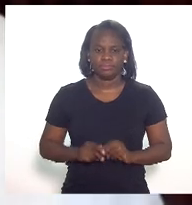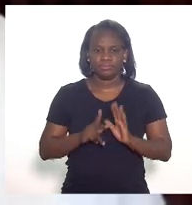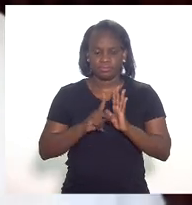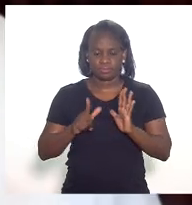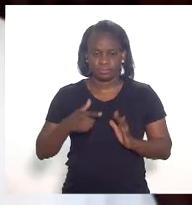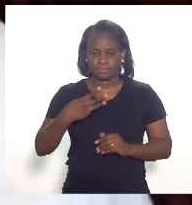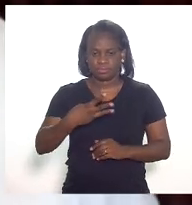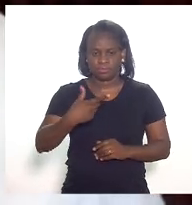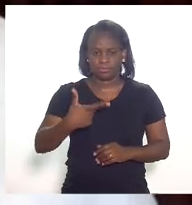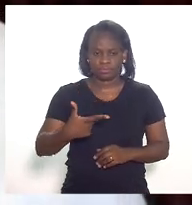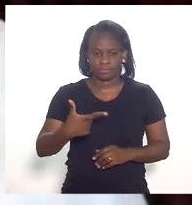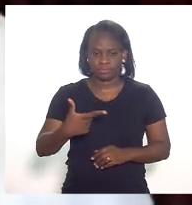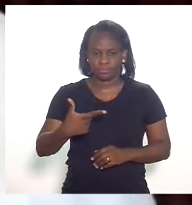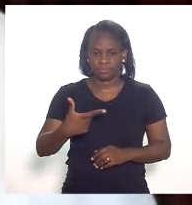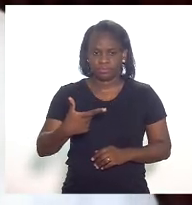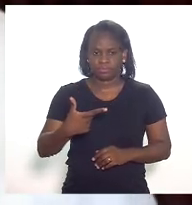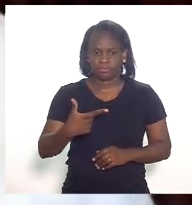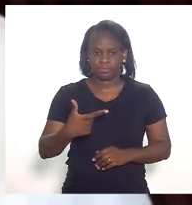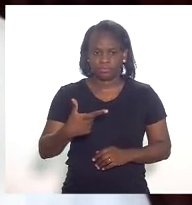de lei